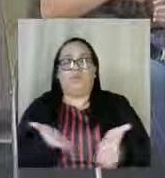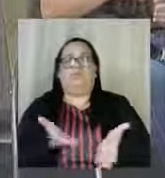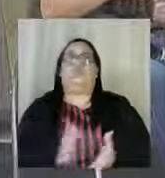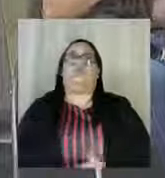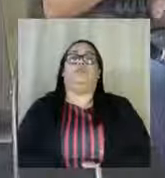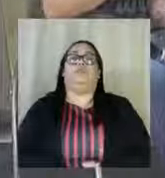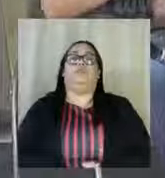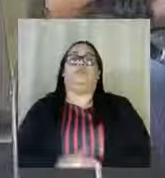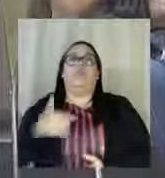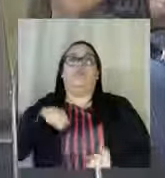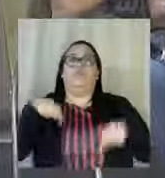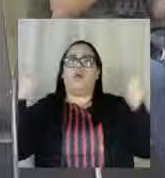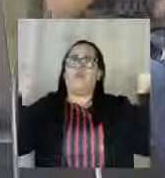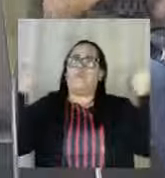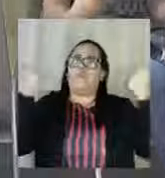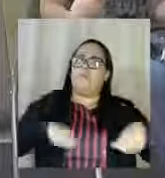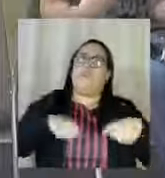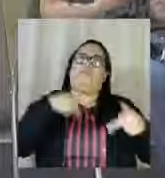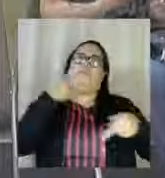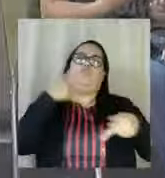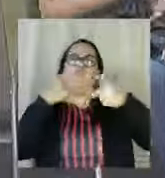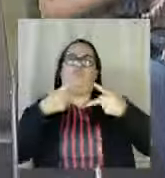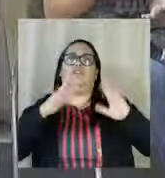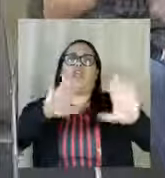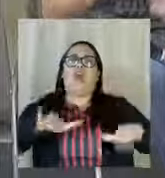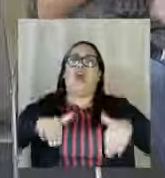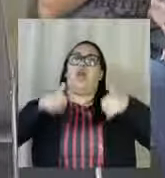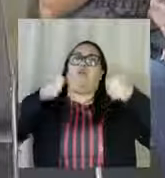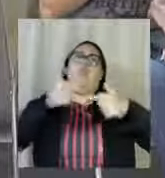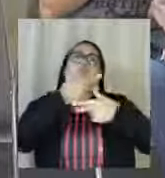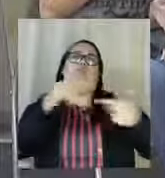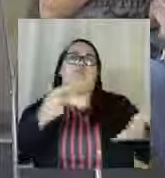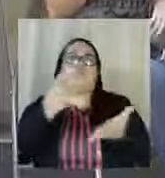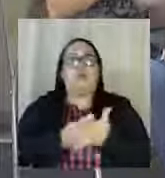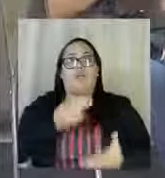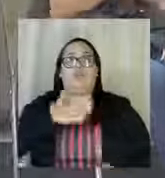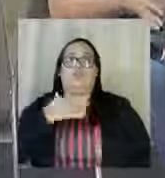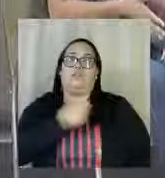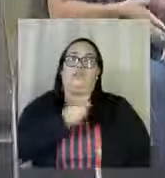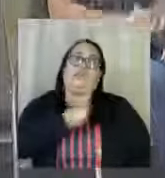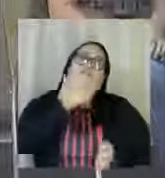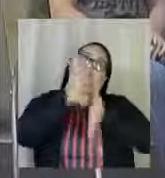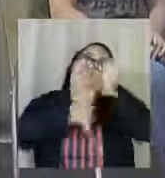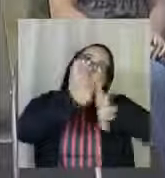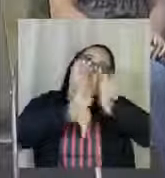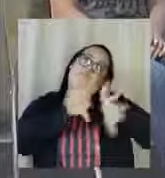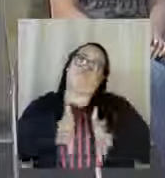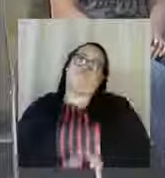foi, posso dizer, a melhor coisa que aconteceu comigo, né? Libras.